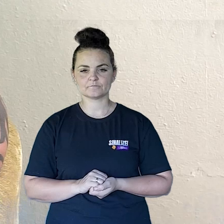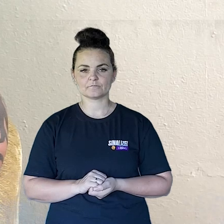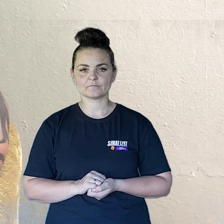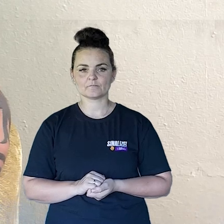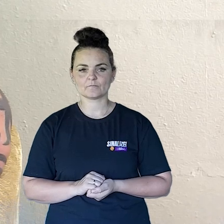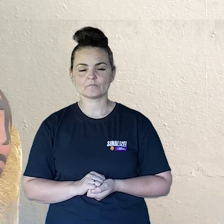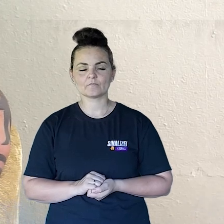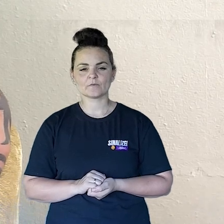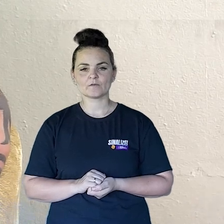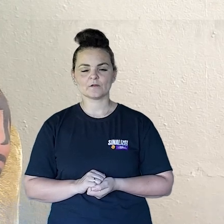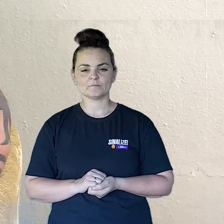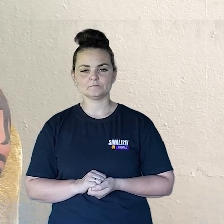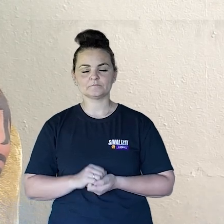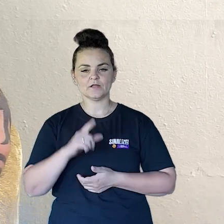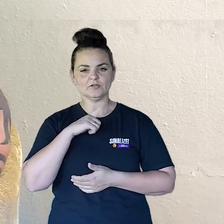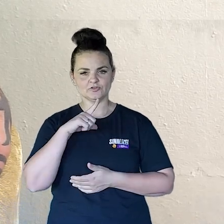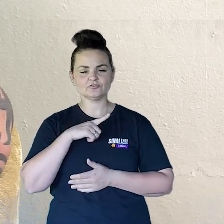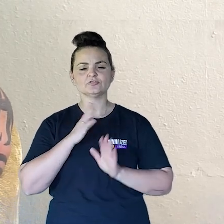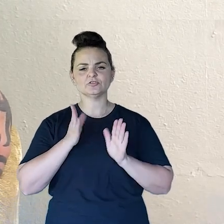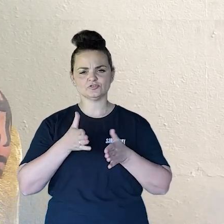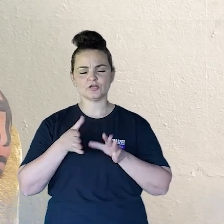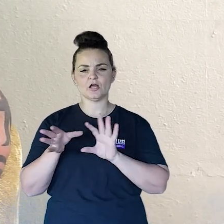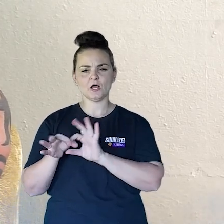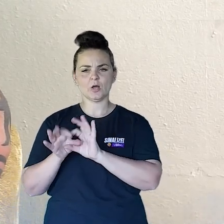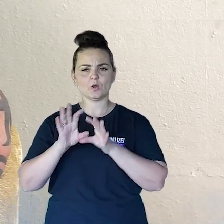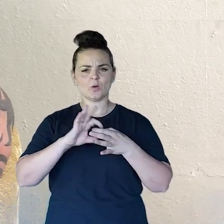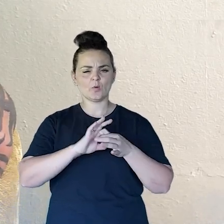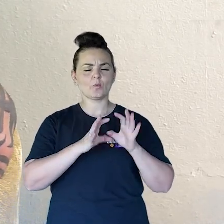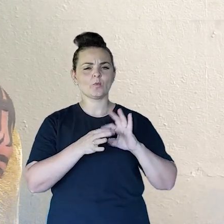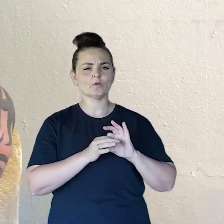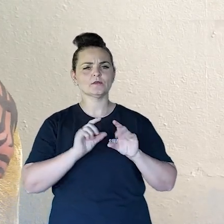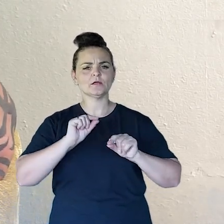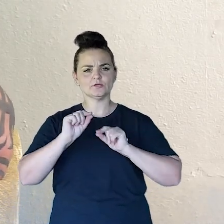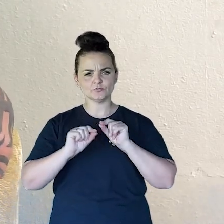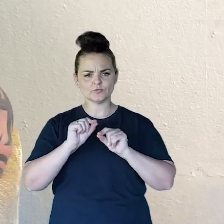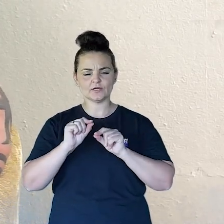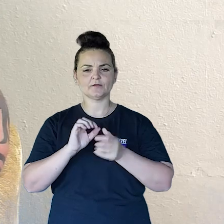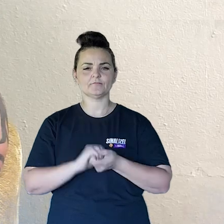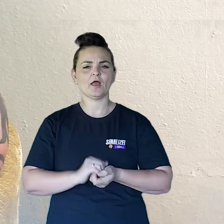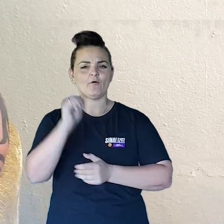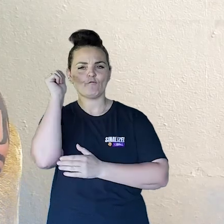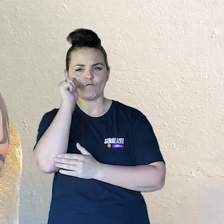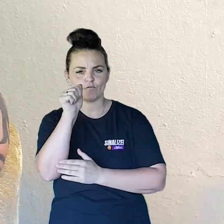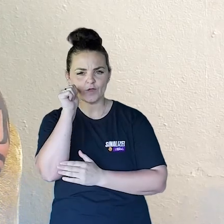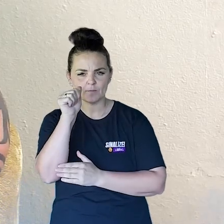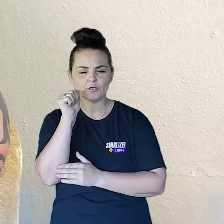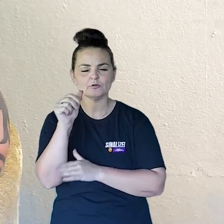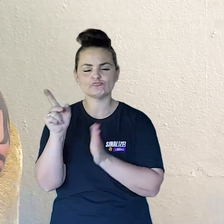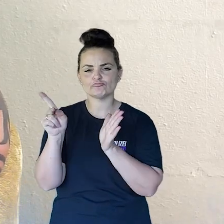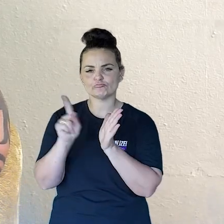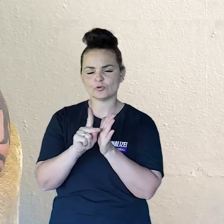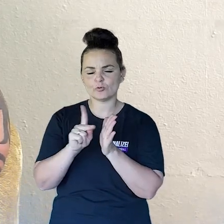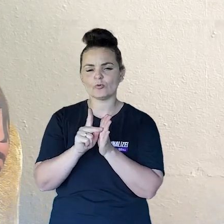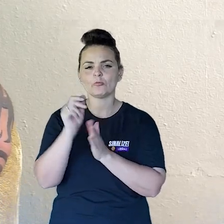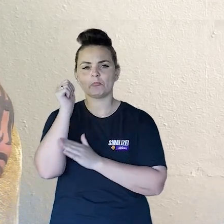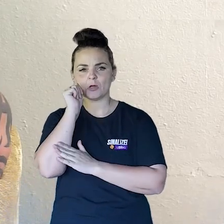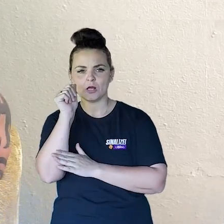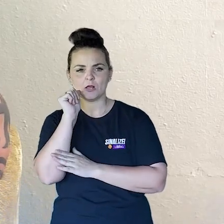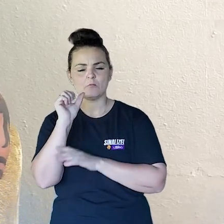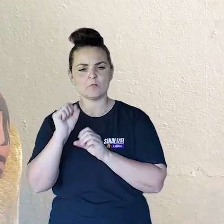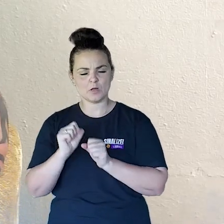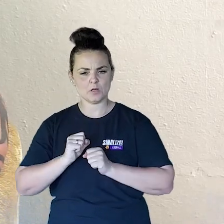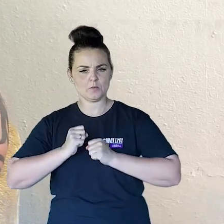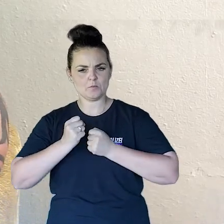episódio, eu vou falar no contexto agora, que se fala muito na questão do feminismo, né, da questão do